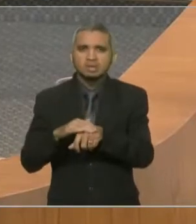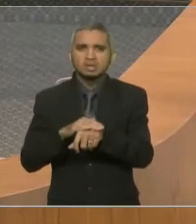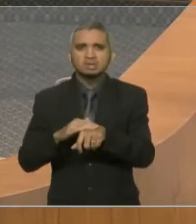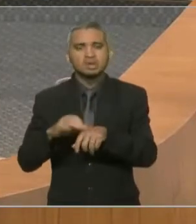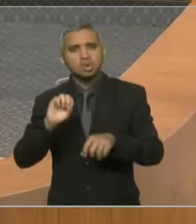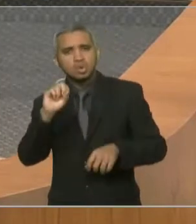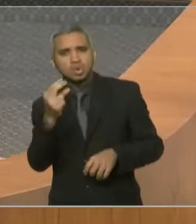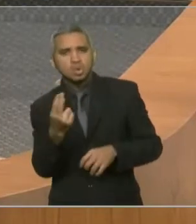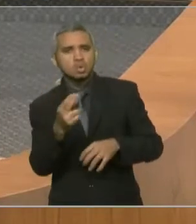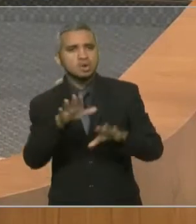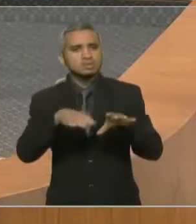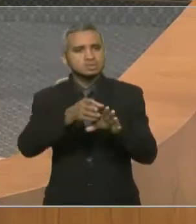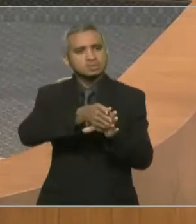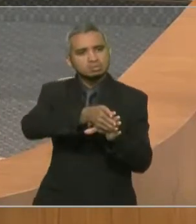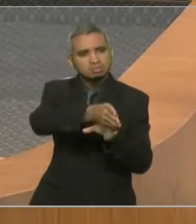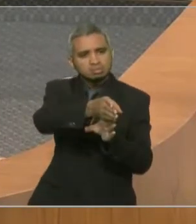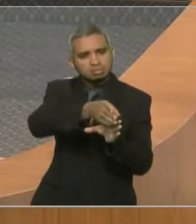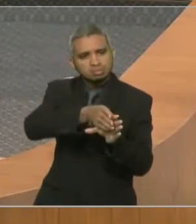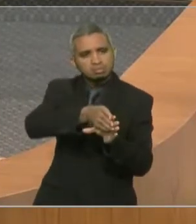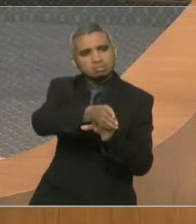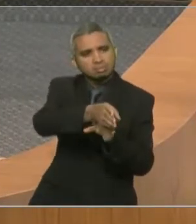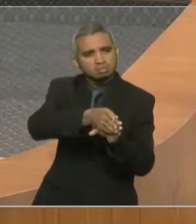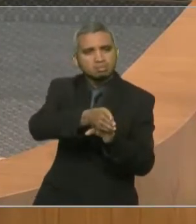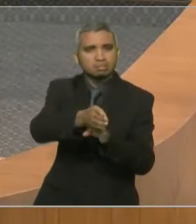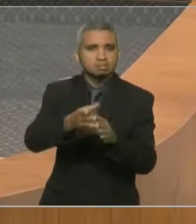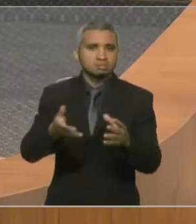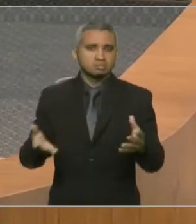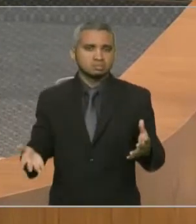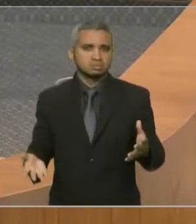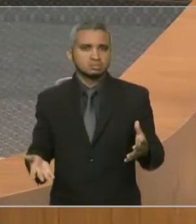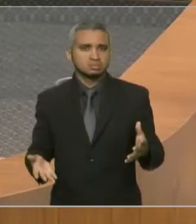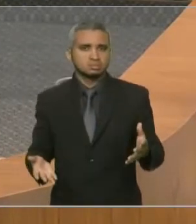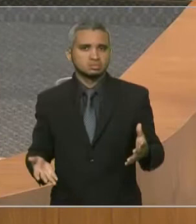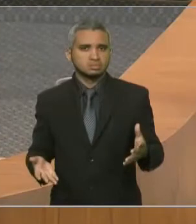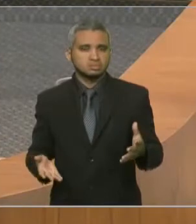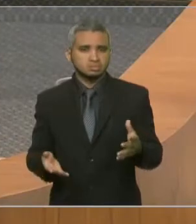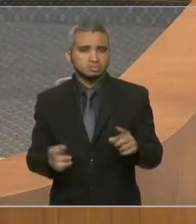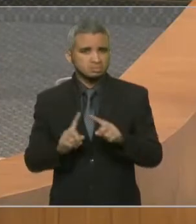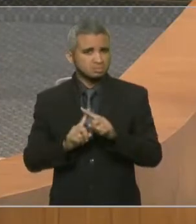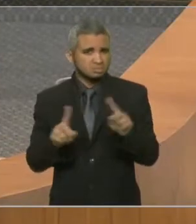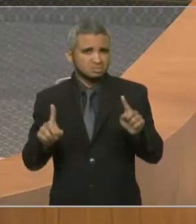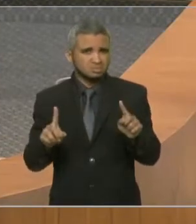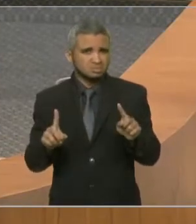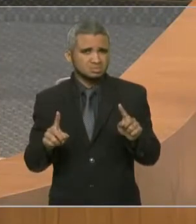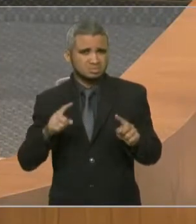que sensibilizar. Mas o que nós não podemos permitir